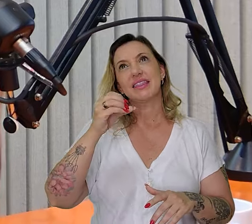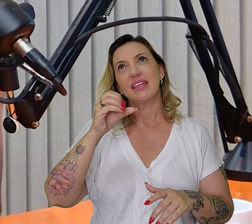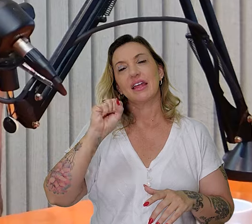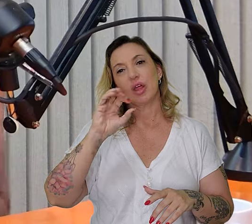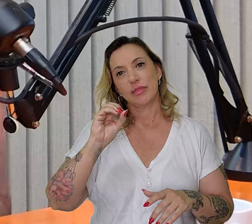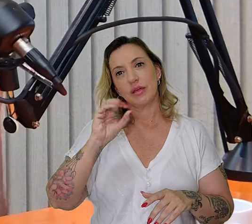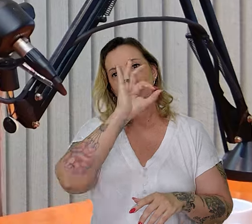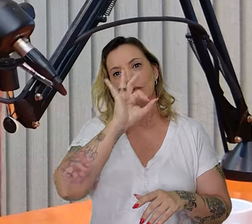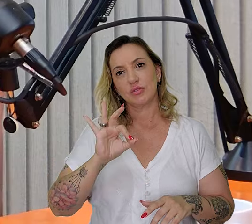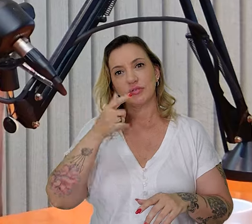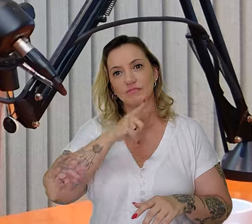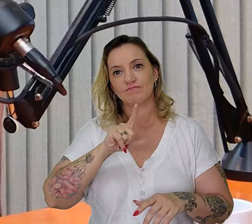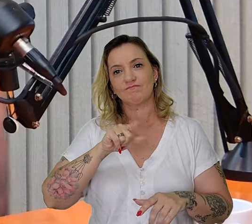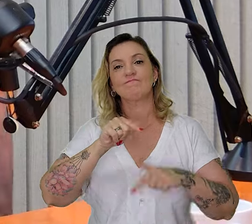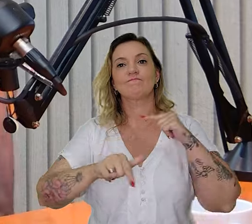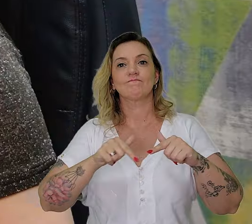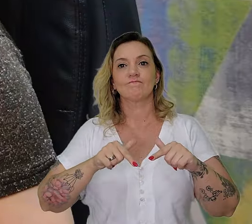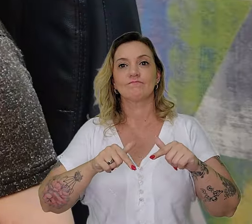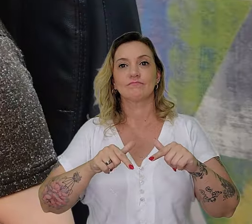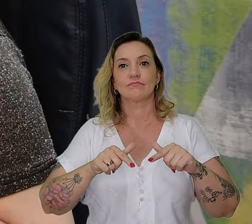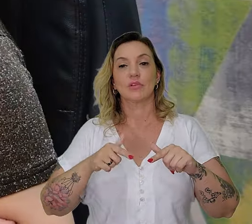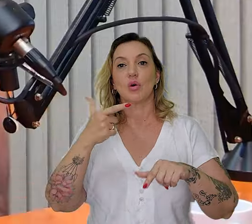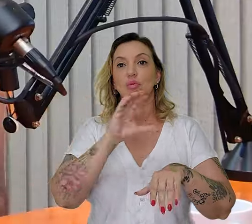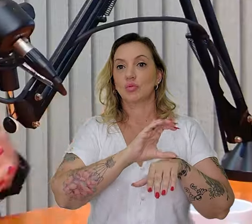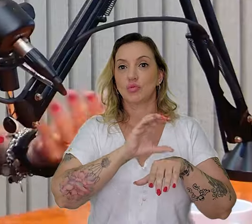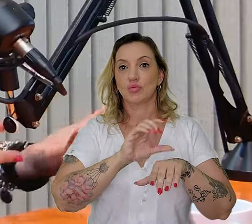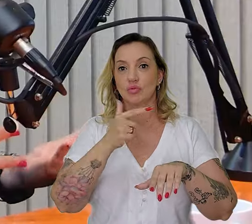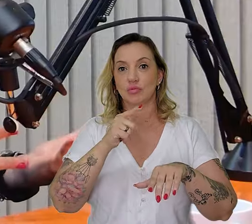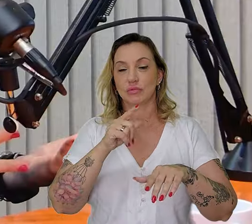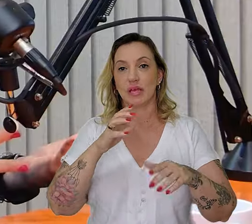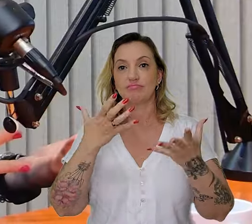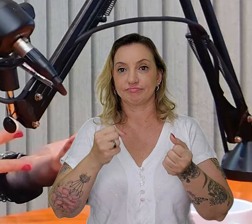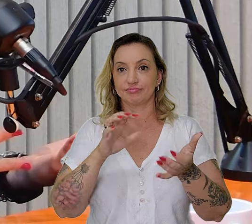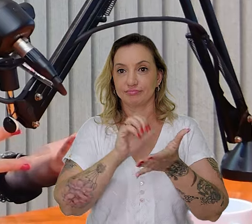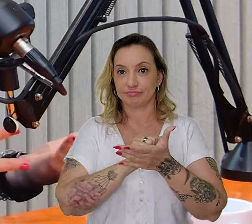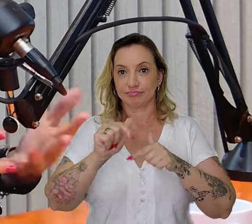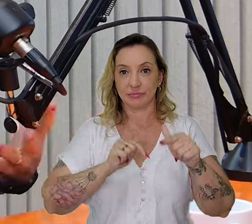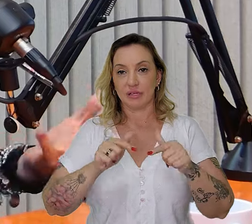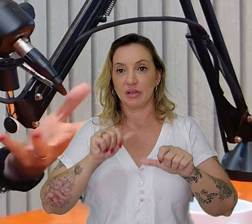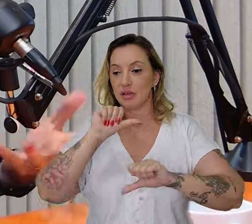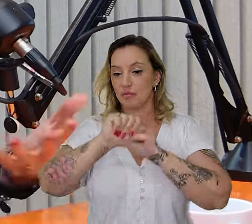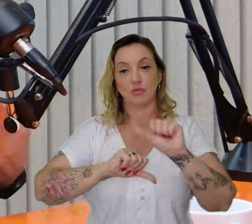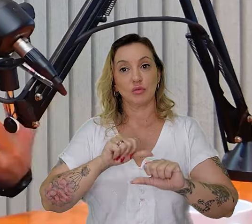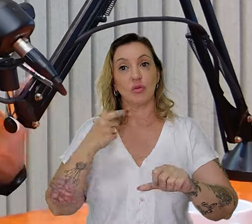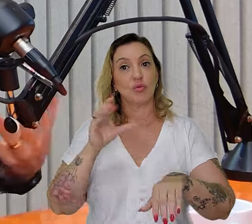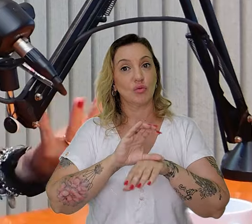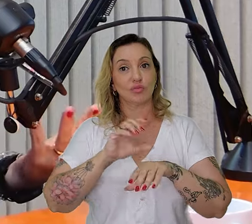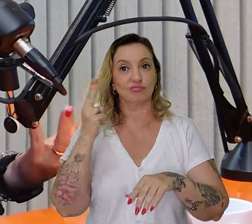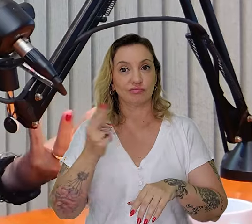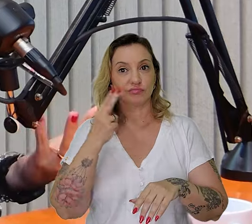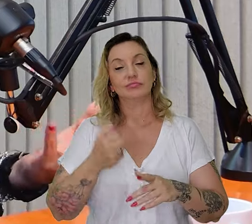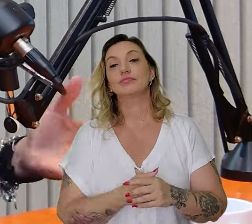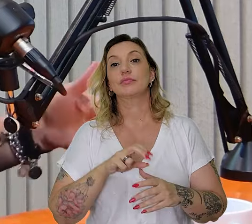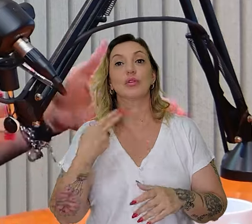descontinuados eles viram outras coisas Ah é porque ou o curso não tá dando certo né ou não é aqui que geralmente o que